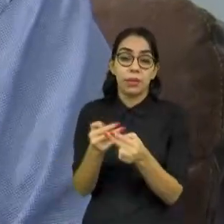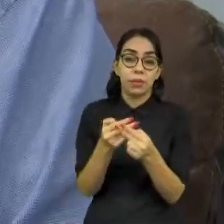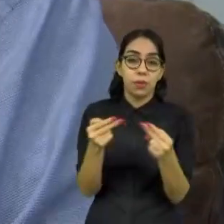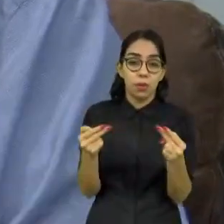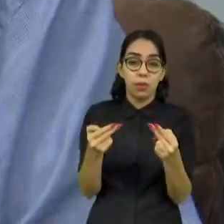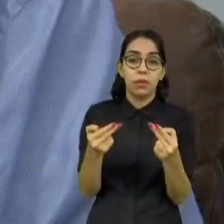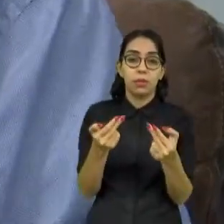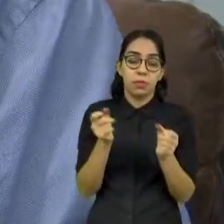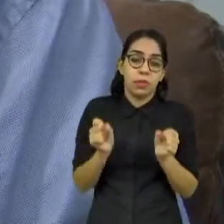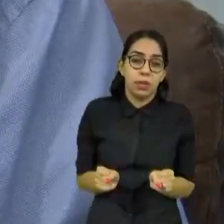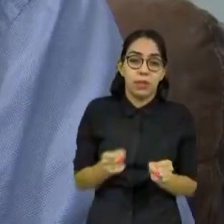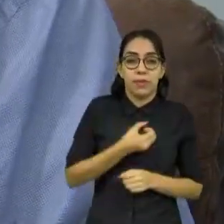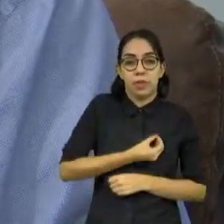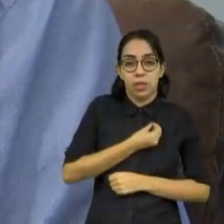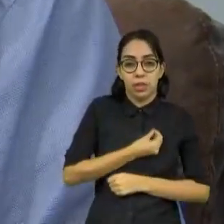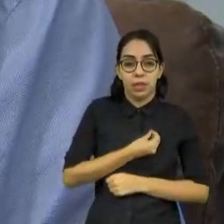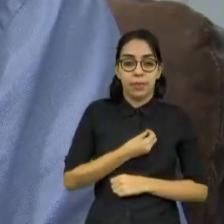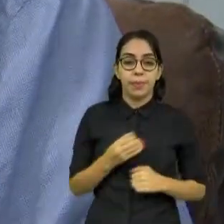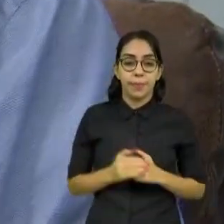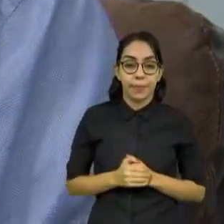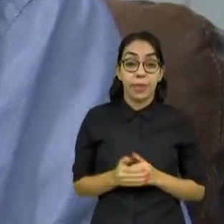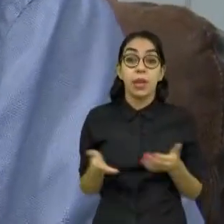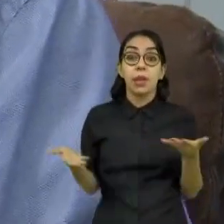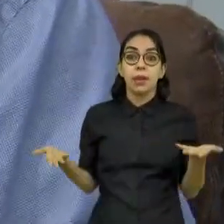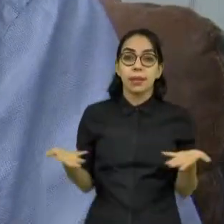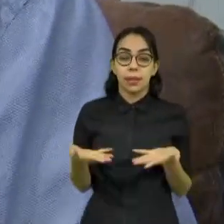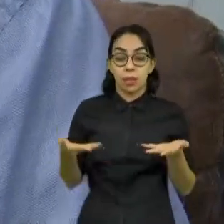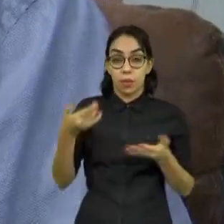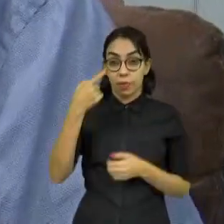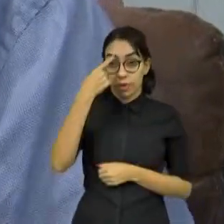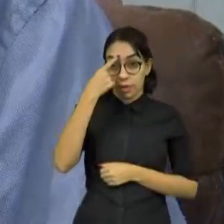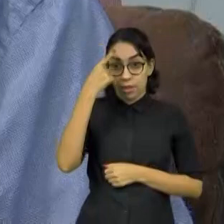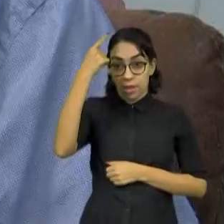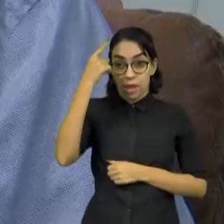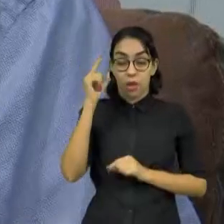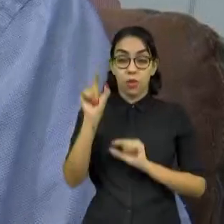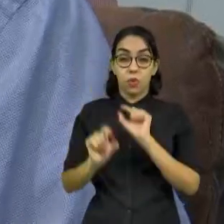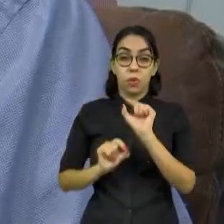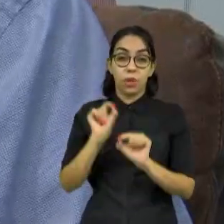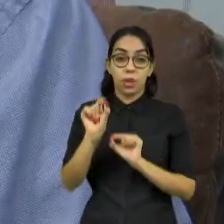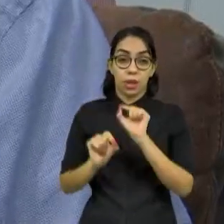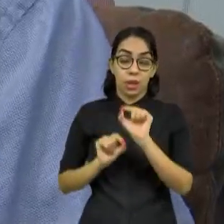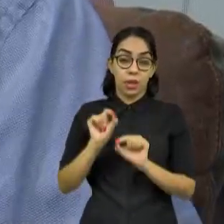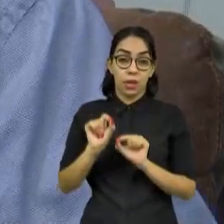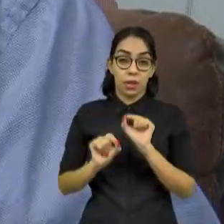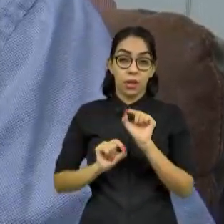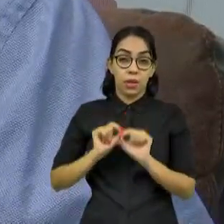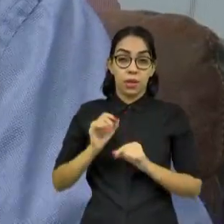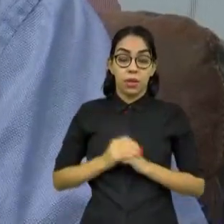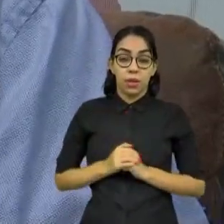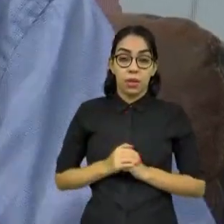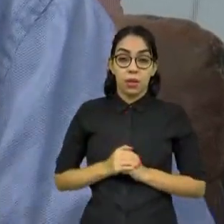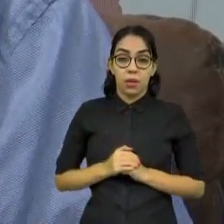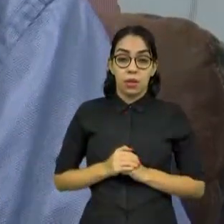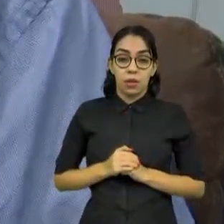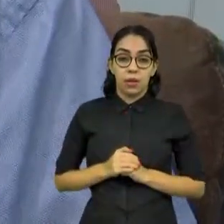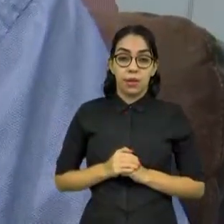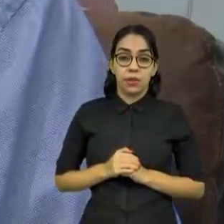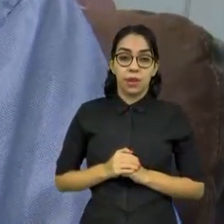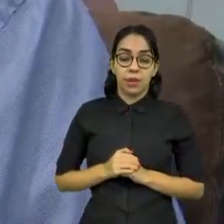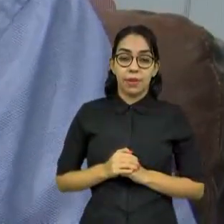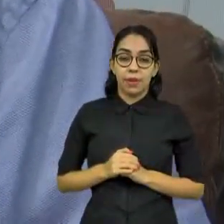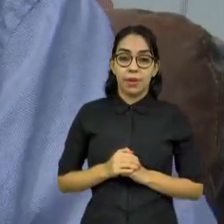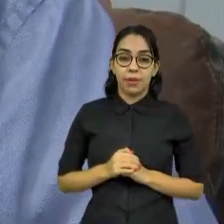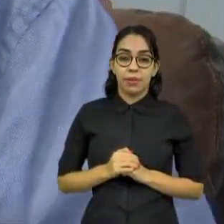consumo. Então, a grande sacada é fazer o crediário, isto é, vender num prazo mais elástico, de tal